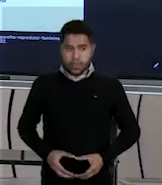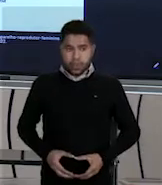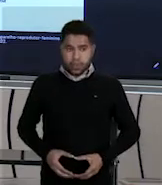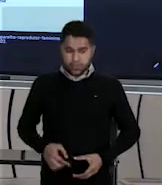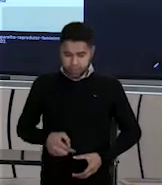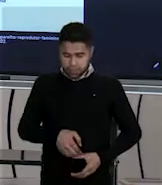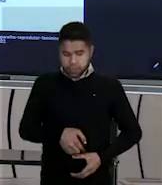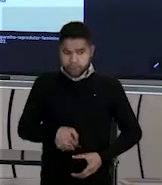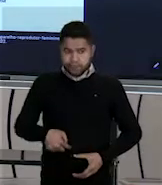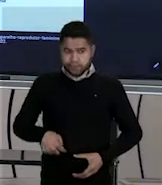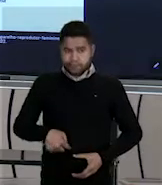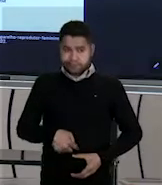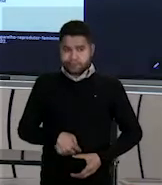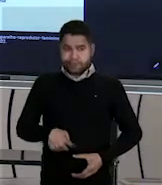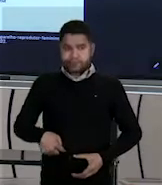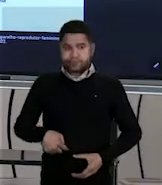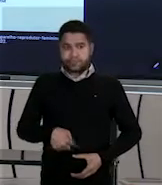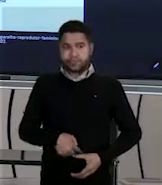região.